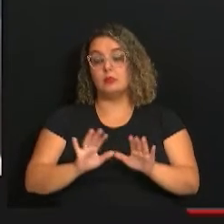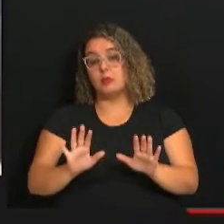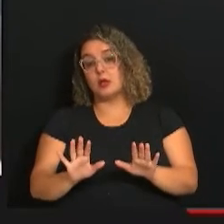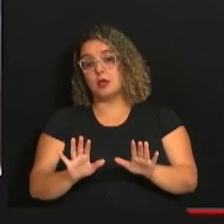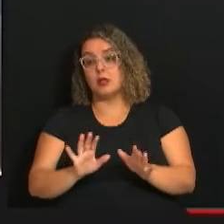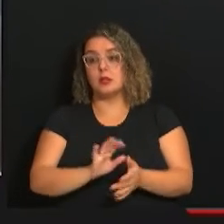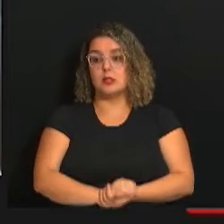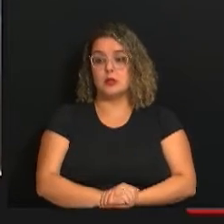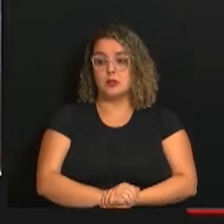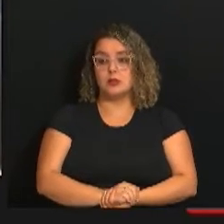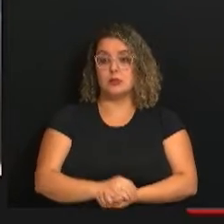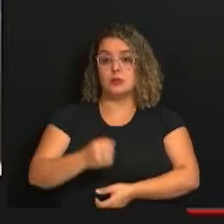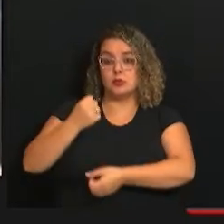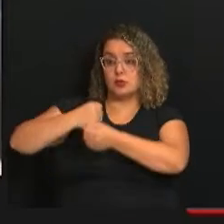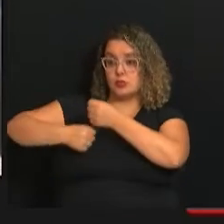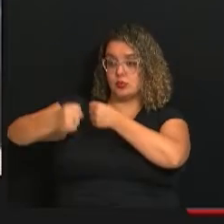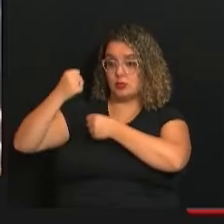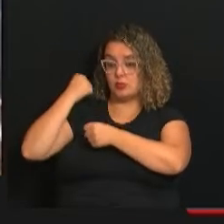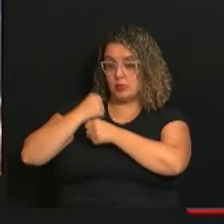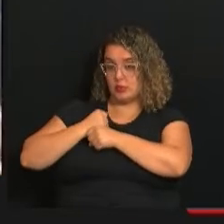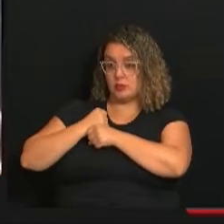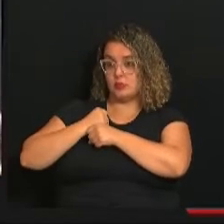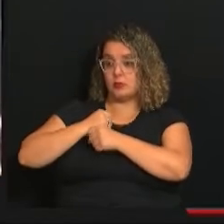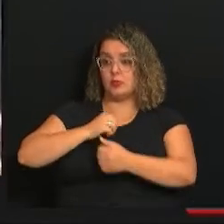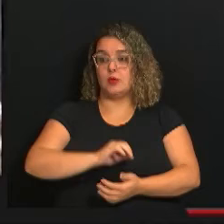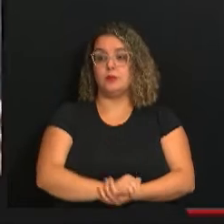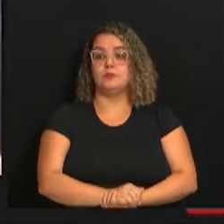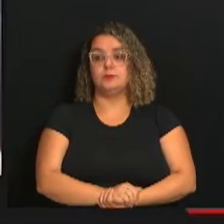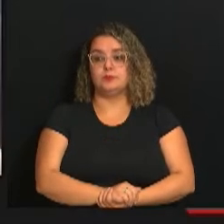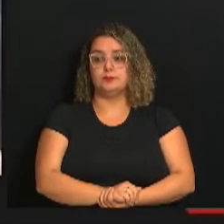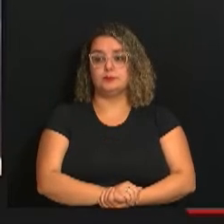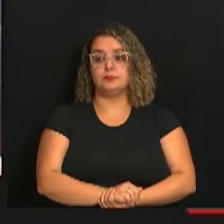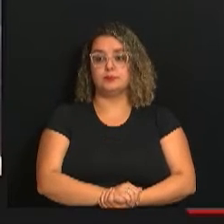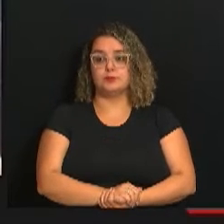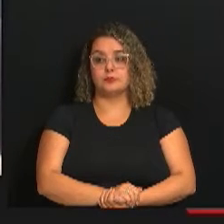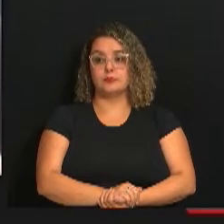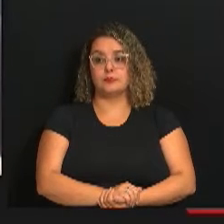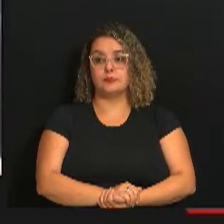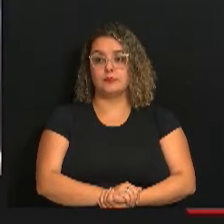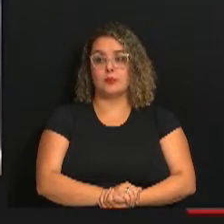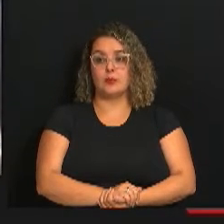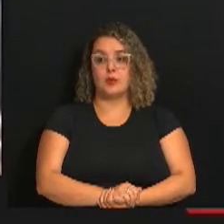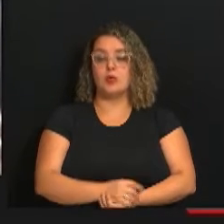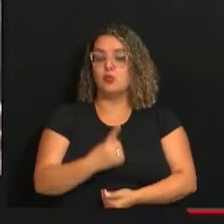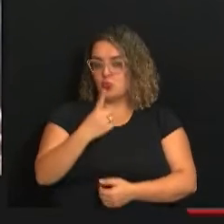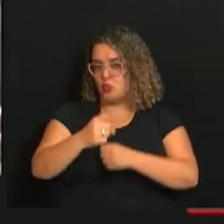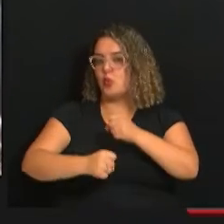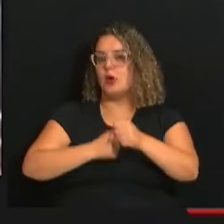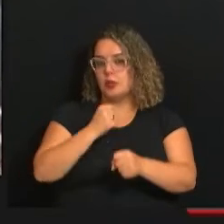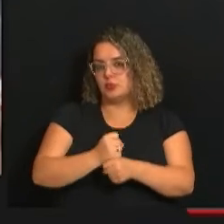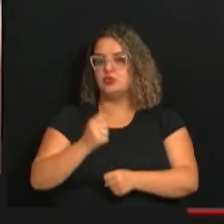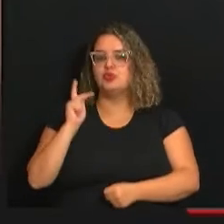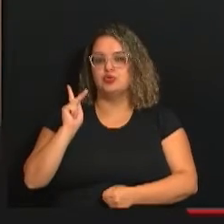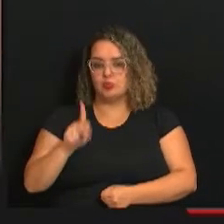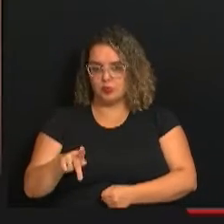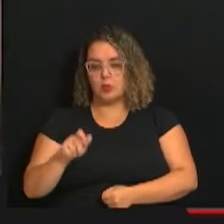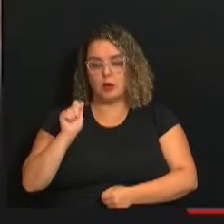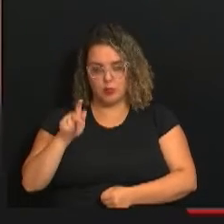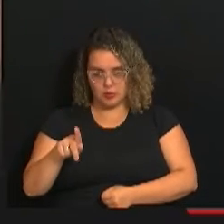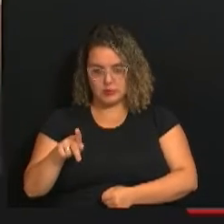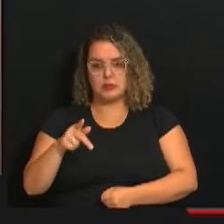ele, por causa do teu relato sincero com relação a esses fatos.